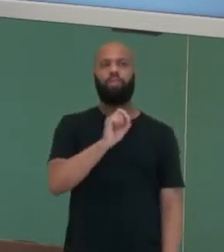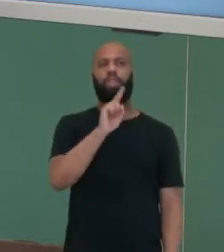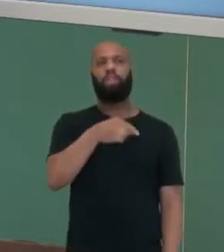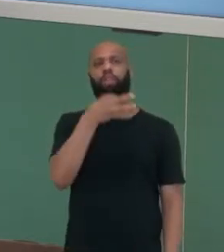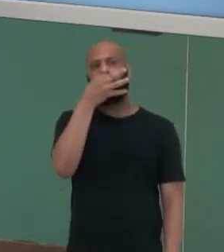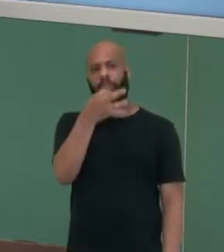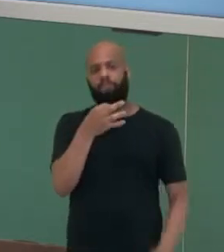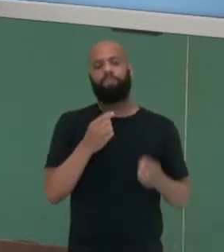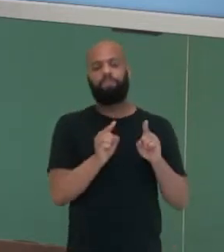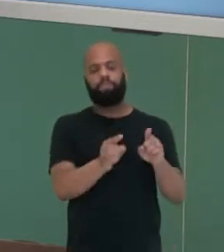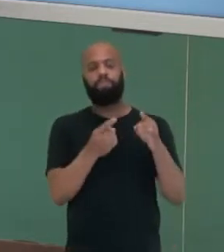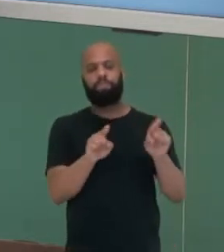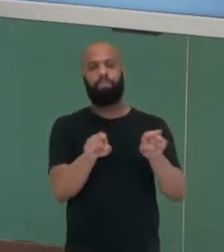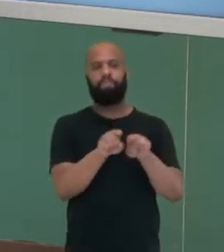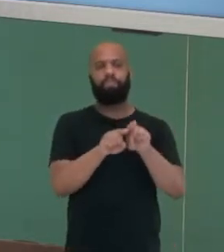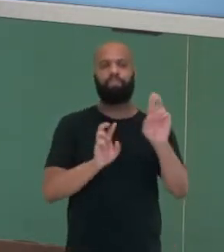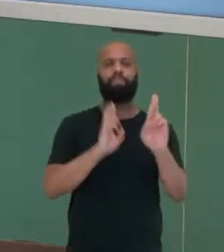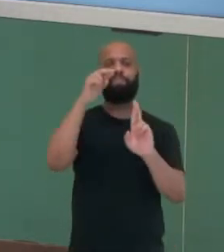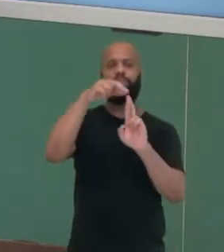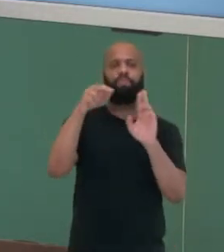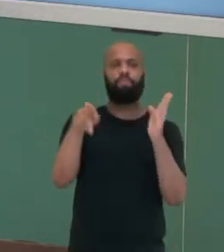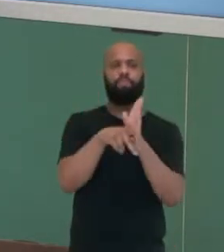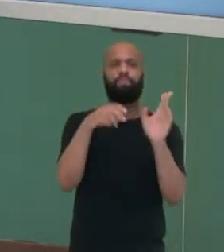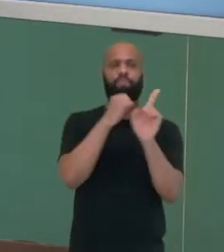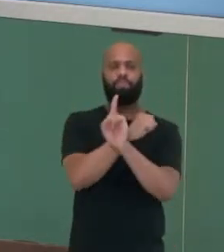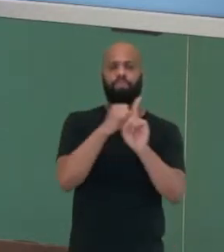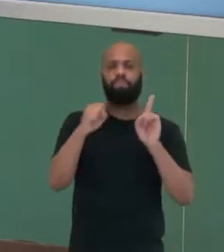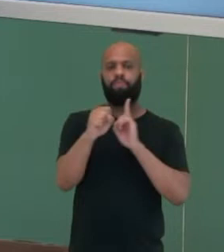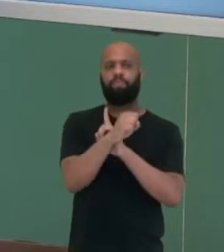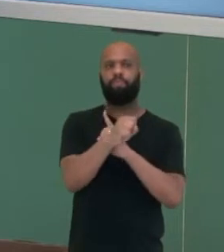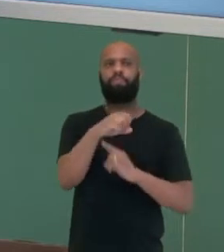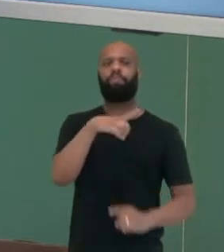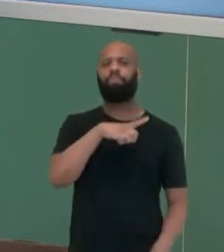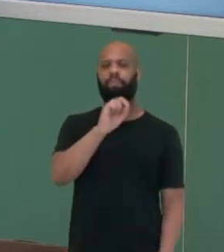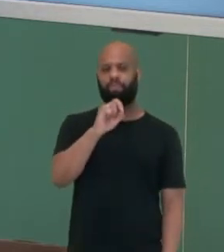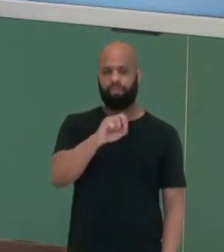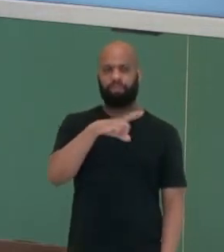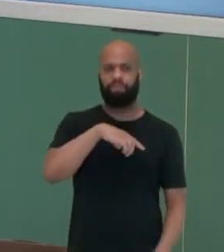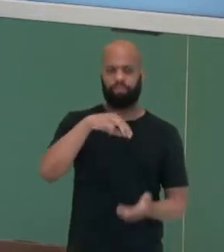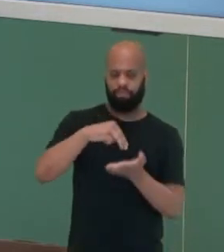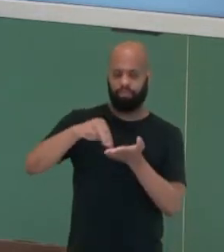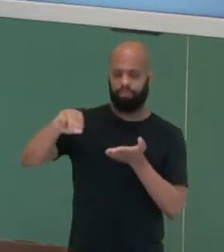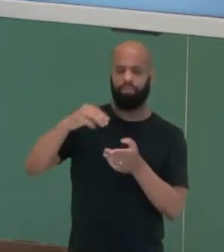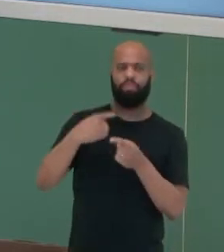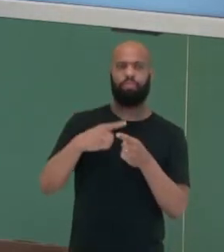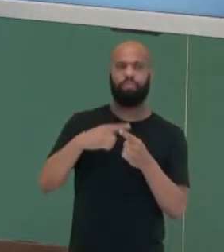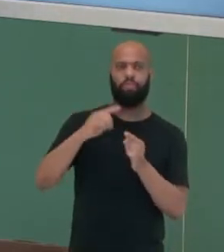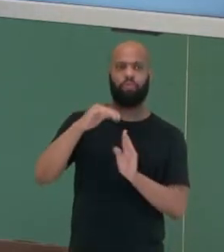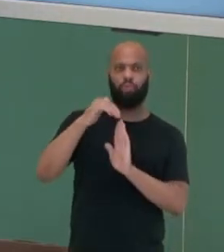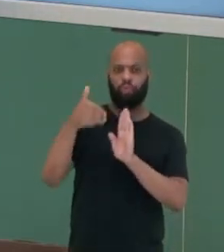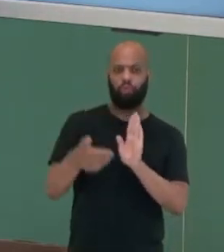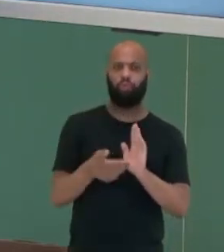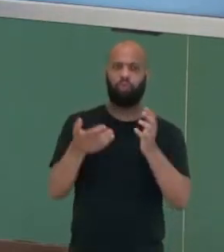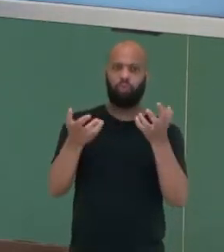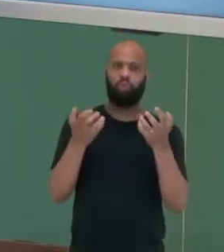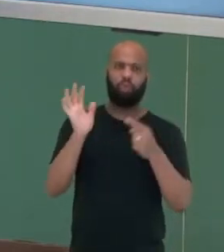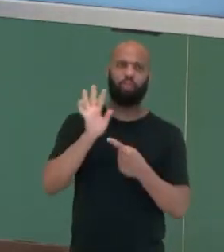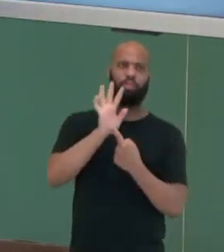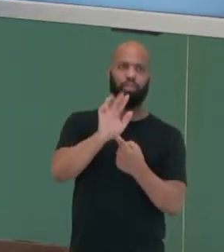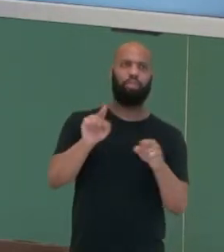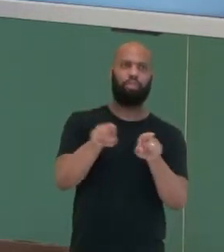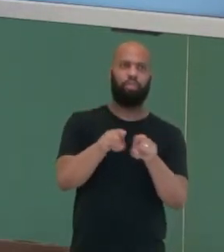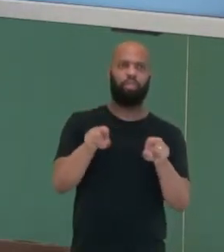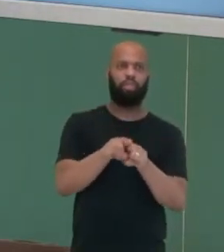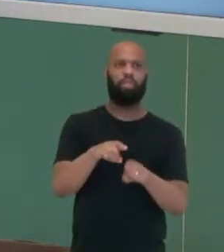uma referência a uma sociedade que quer trazer essa mensagem, né? Tudo que ele quer mostrar, então o que ele fala ali,